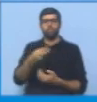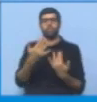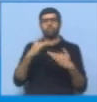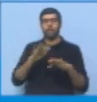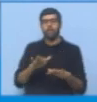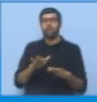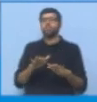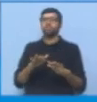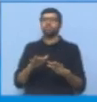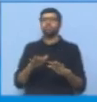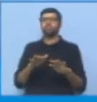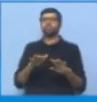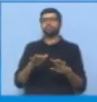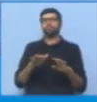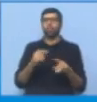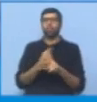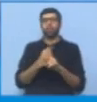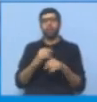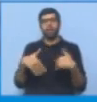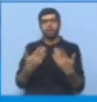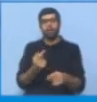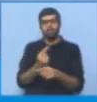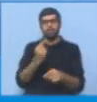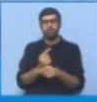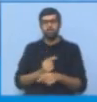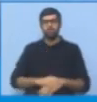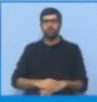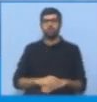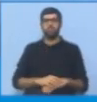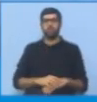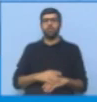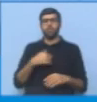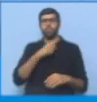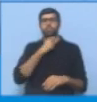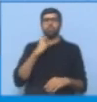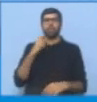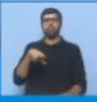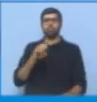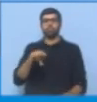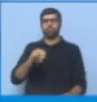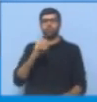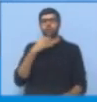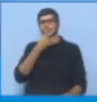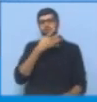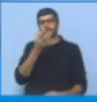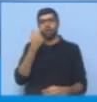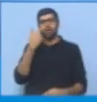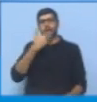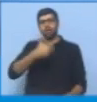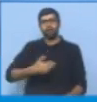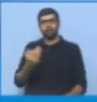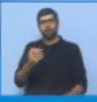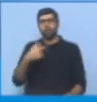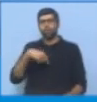deixar de poder oferecer qualquer coisa ao mundo, não é? E estava o Padre Nuno a falar desta experiência e eu lembrei-me